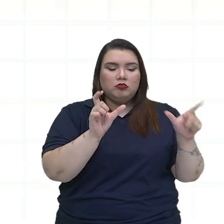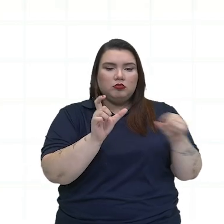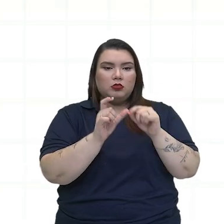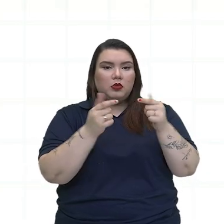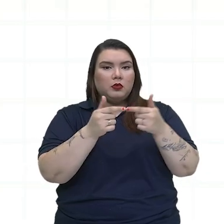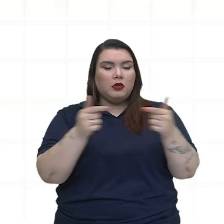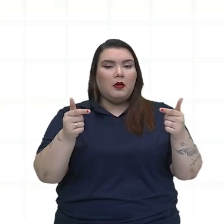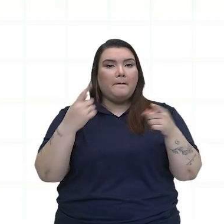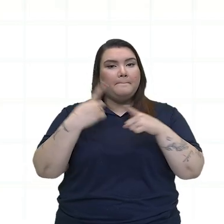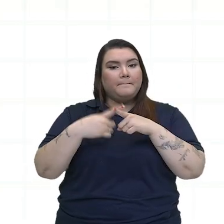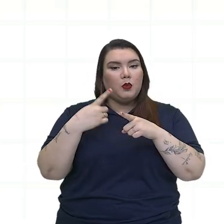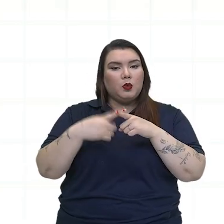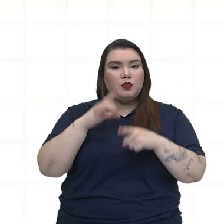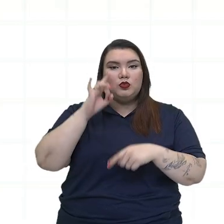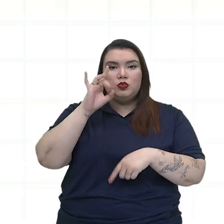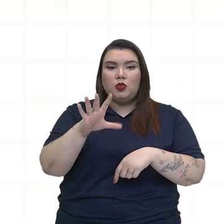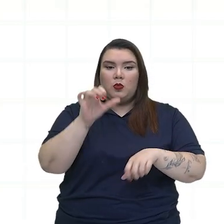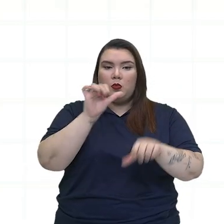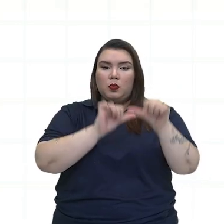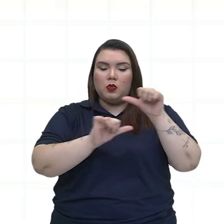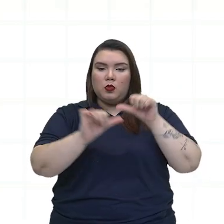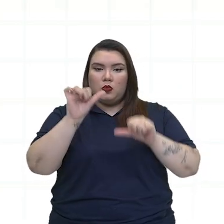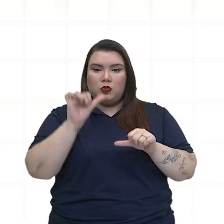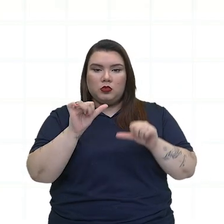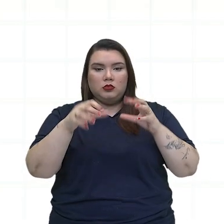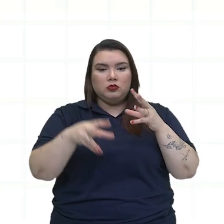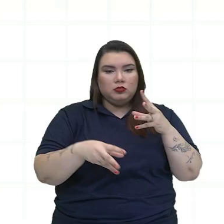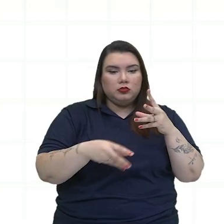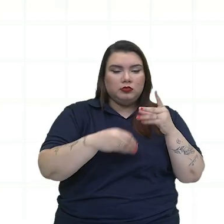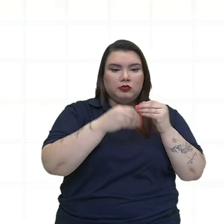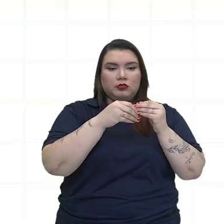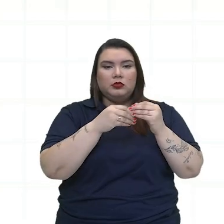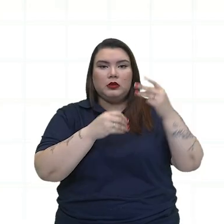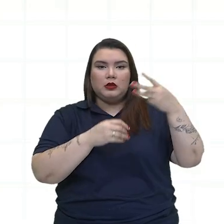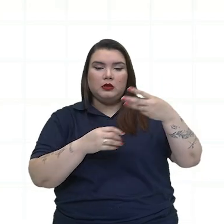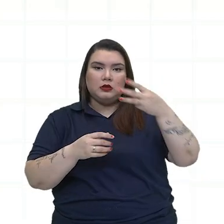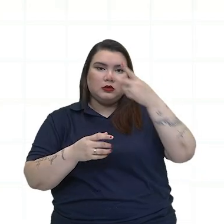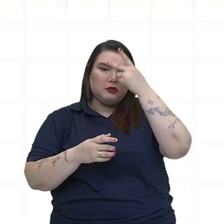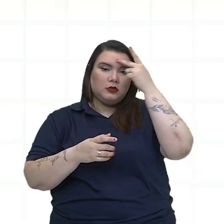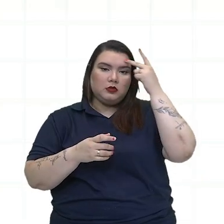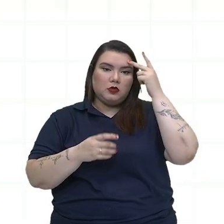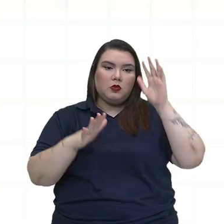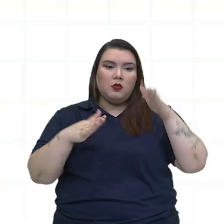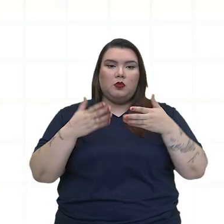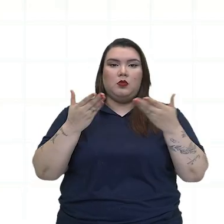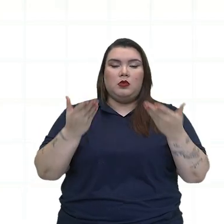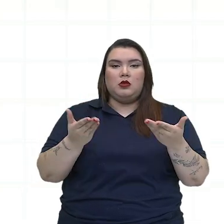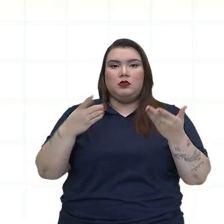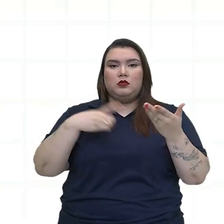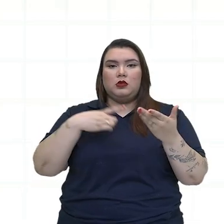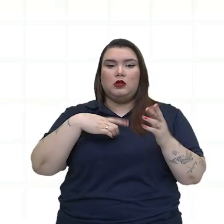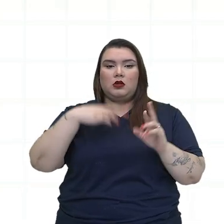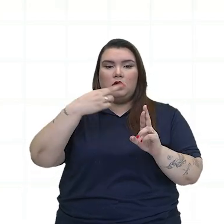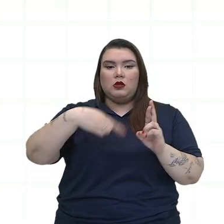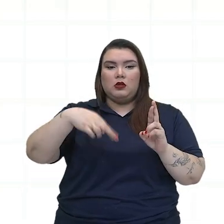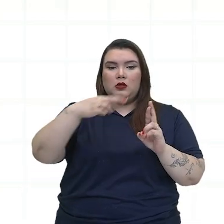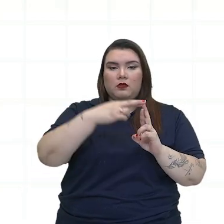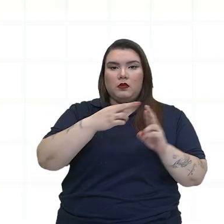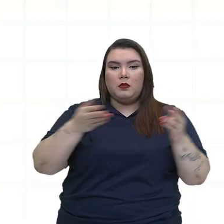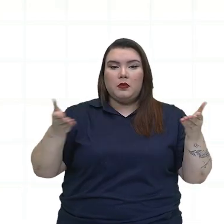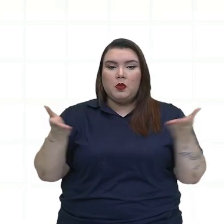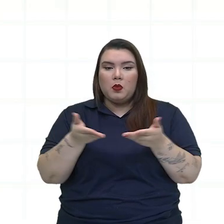atenção, eu só vou fazer essa mudança de acrescentar o S na terceira pessoa quando eu estiver falando